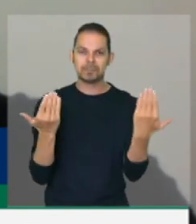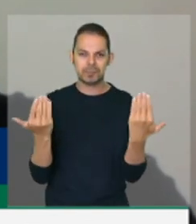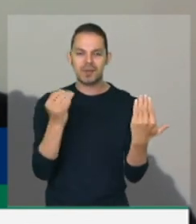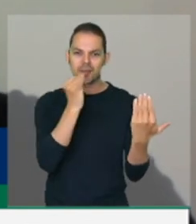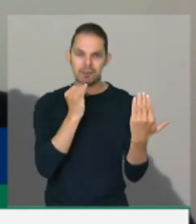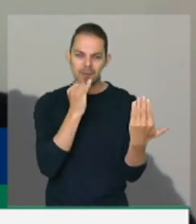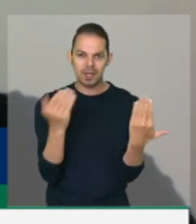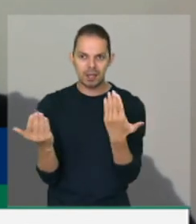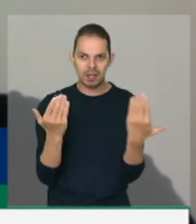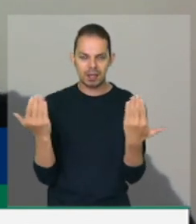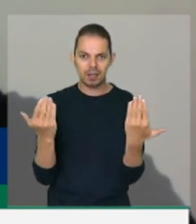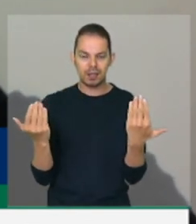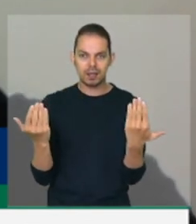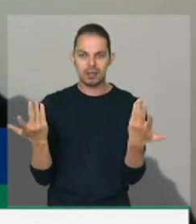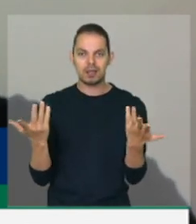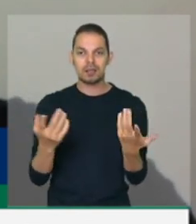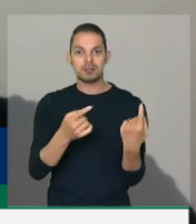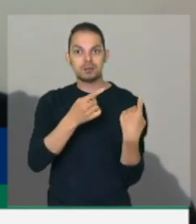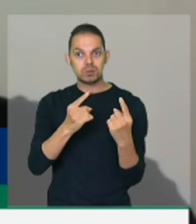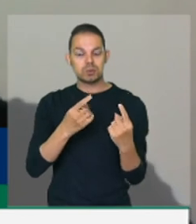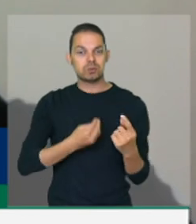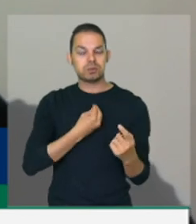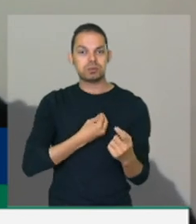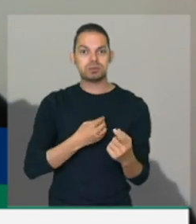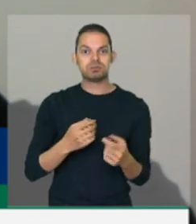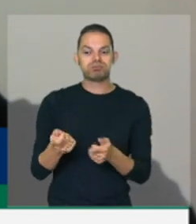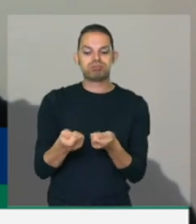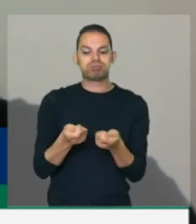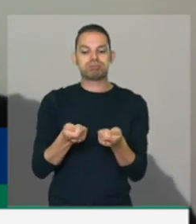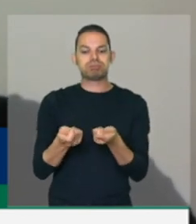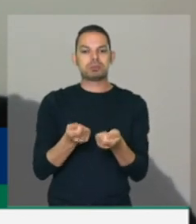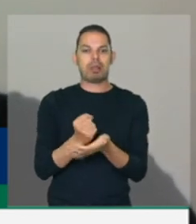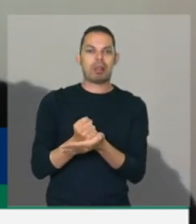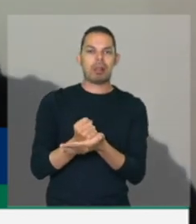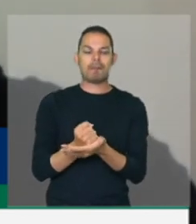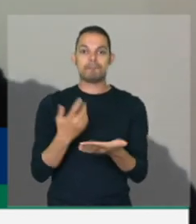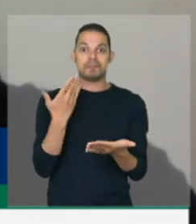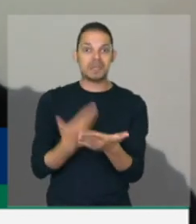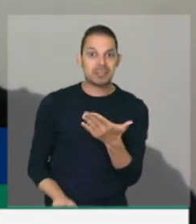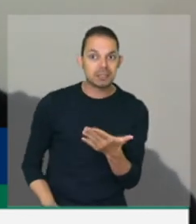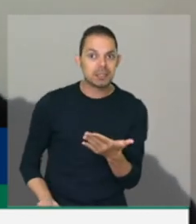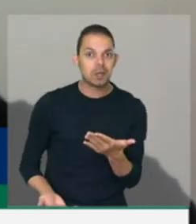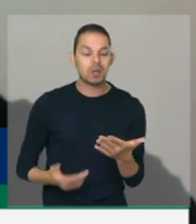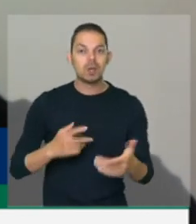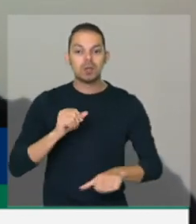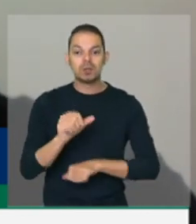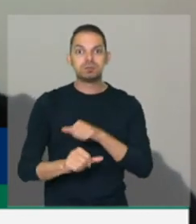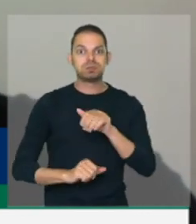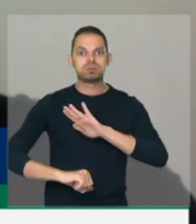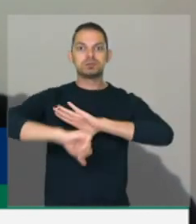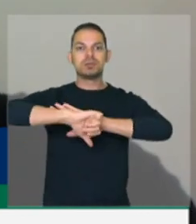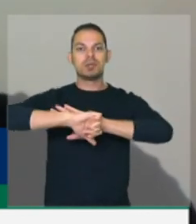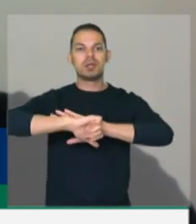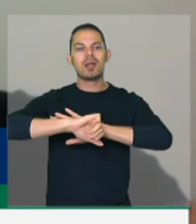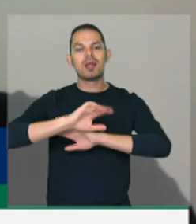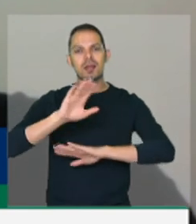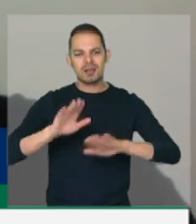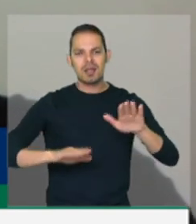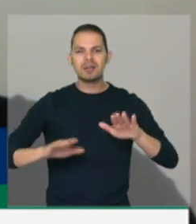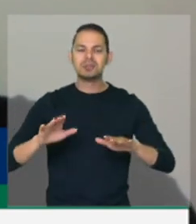crimes bárbaros contra a vida, porque a pessoa perdeu o controle, o que não se compara ao que eu fiz, de maneira alguma, não me torna criminoso falar, embora estejam